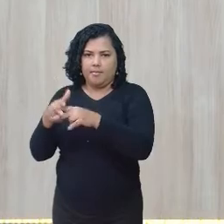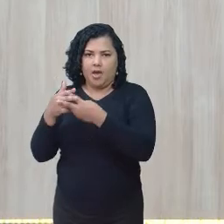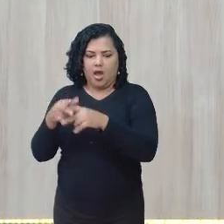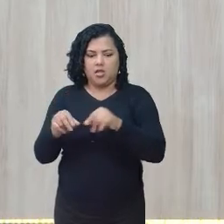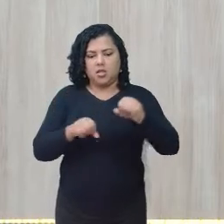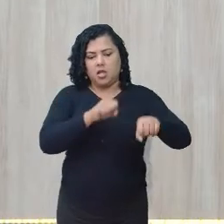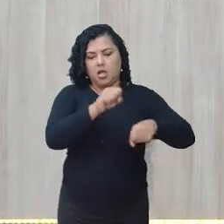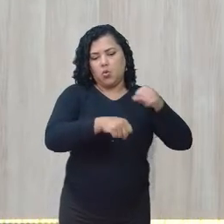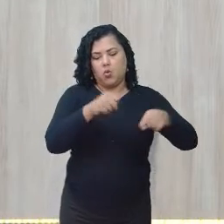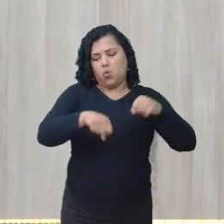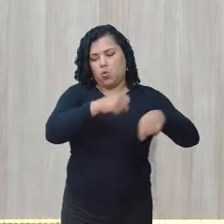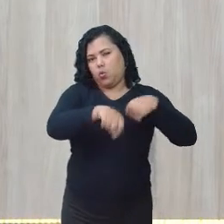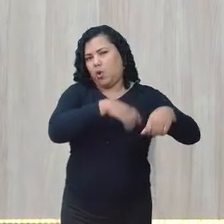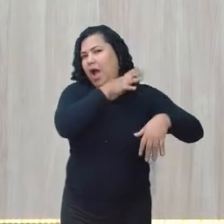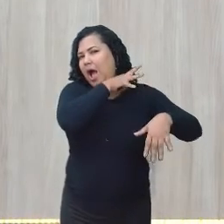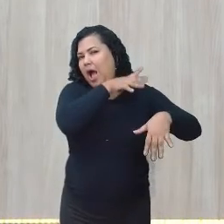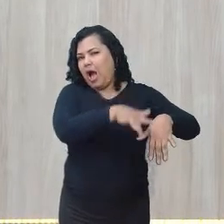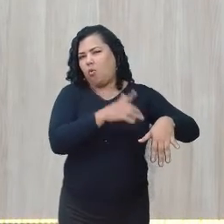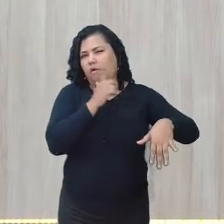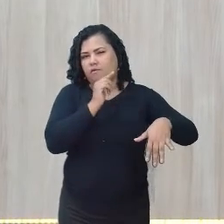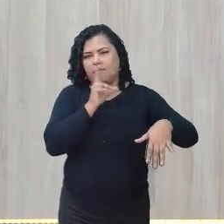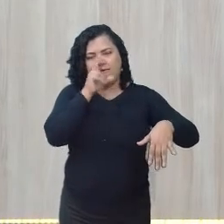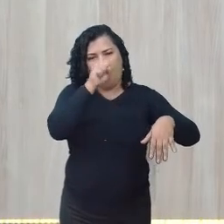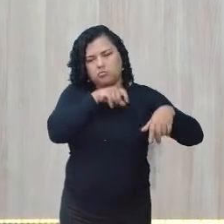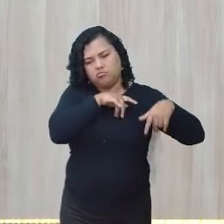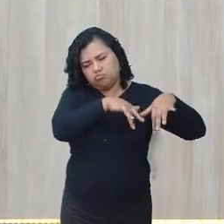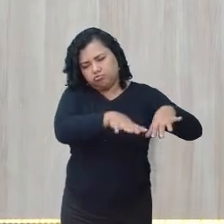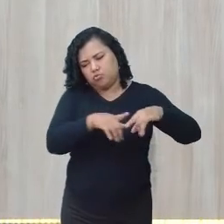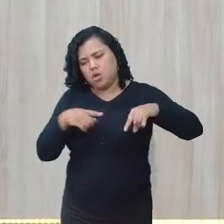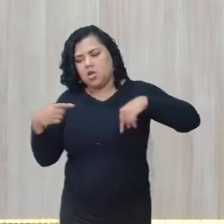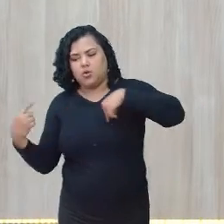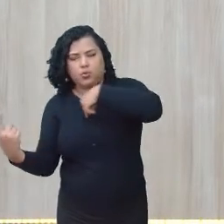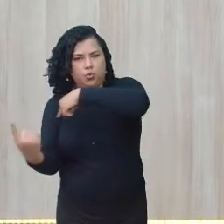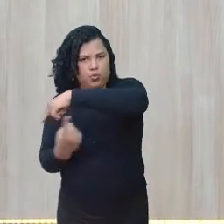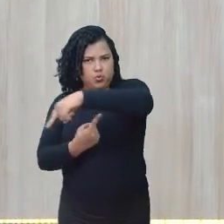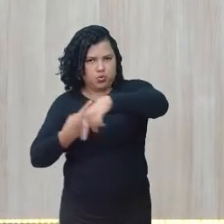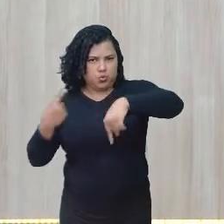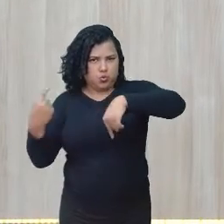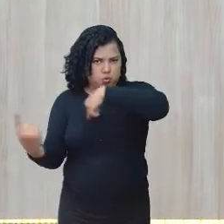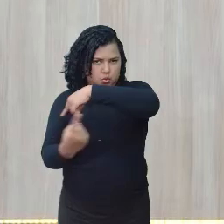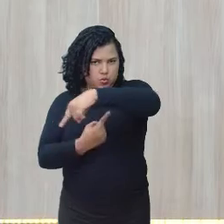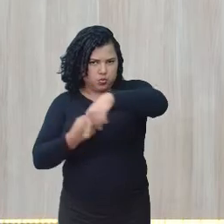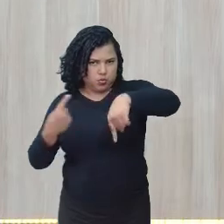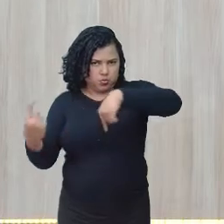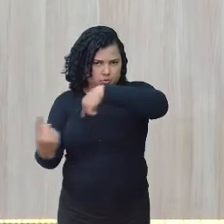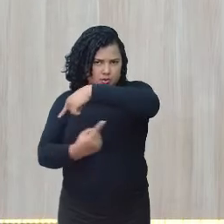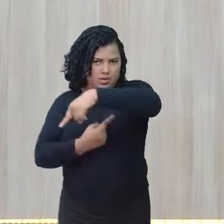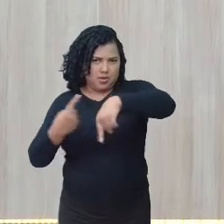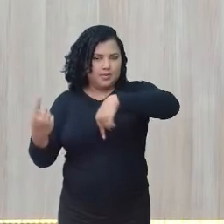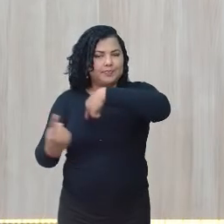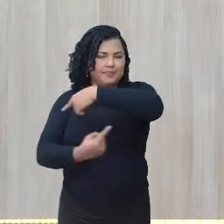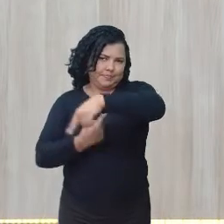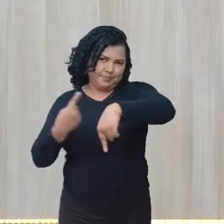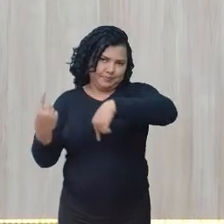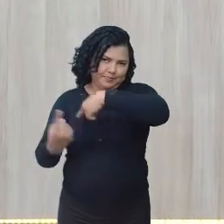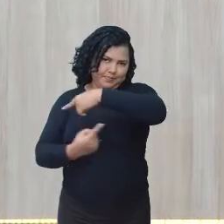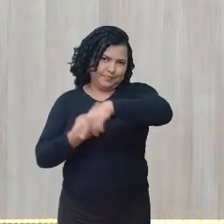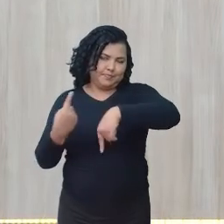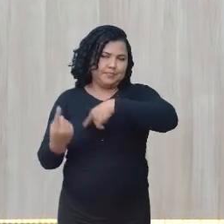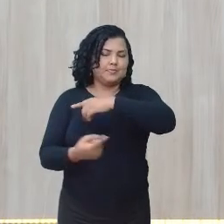ele girava com a força da água, ele fazia com que a roldana do engenho ela girasse e moesse, né, a